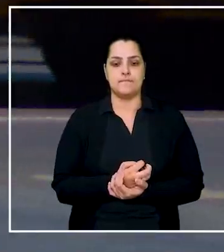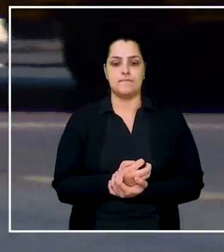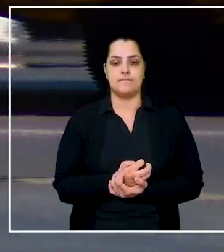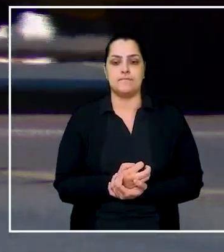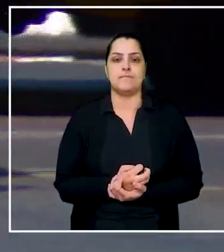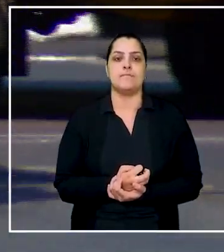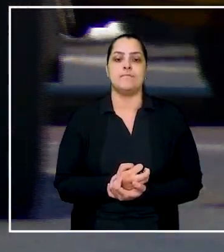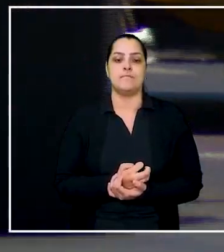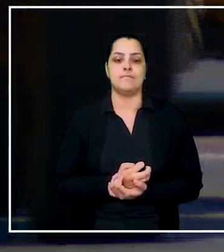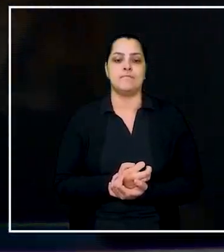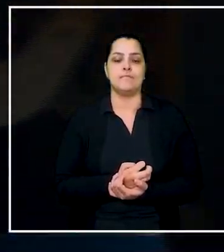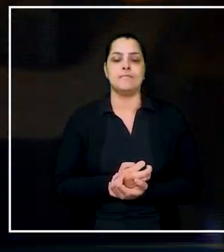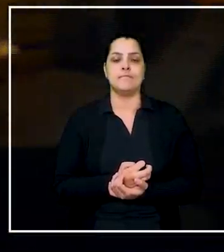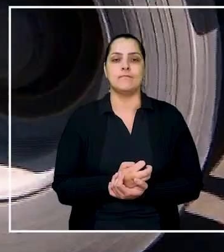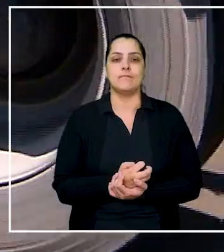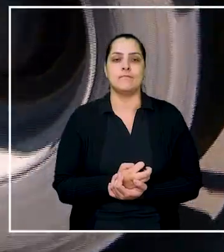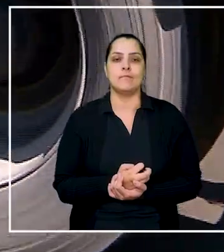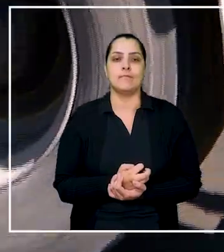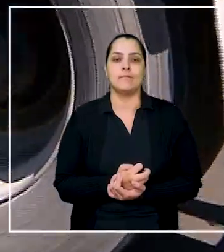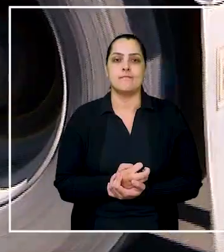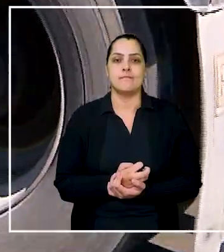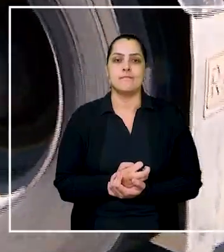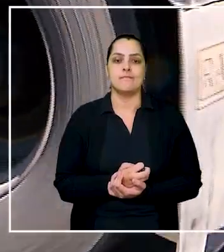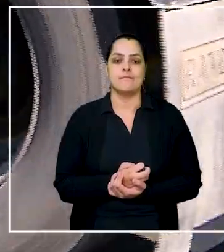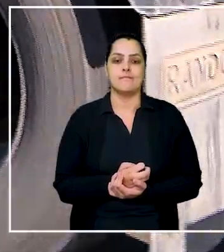Transportes Terrestres.